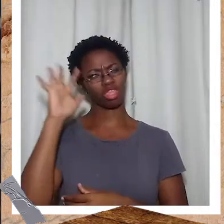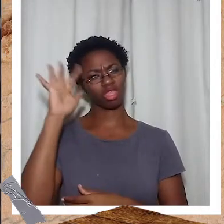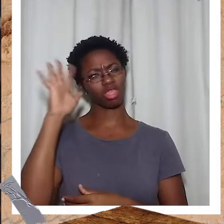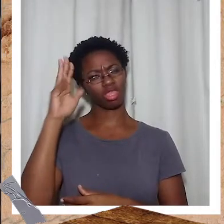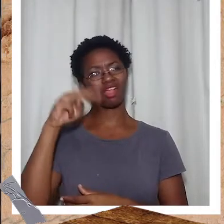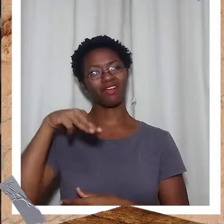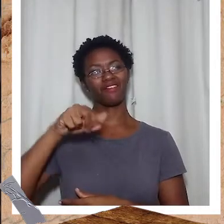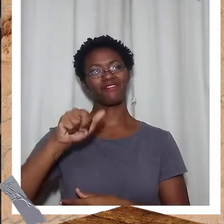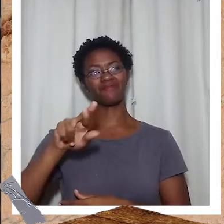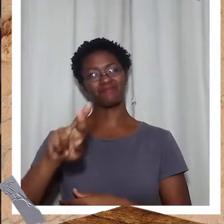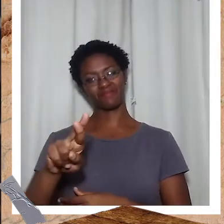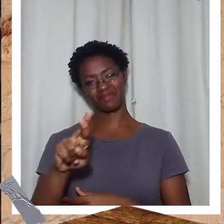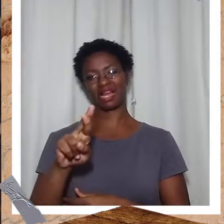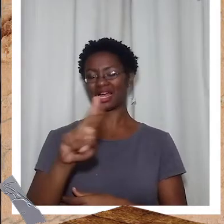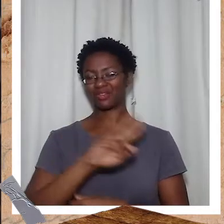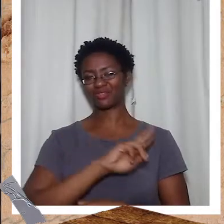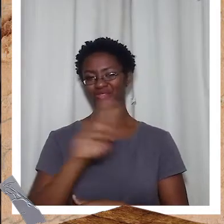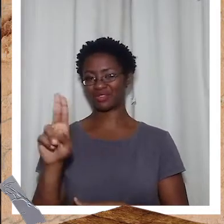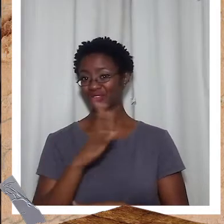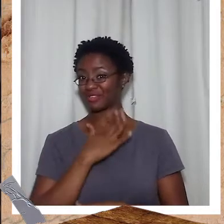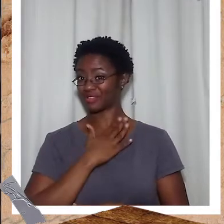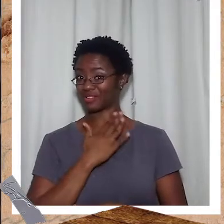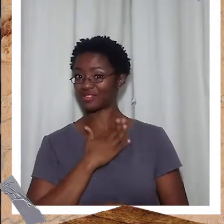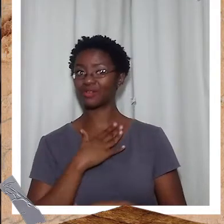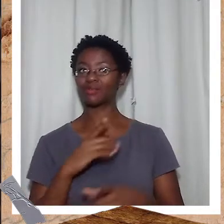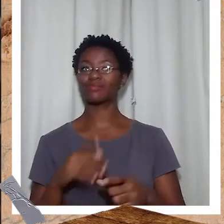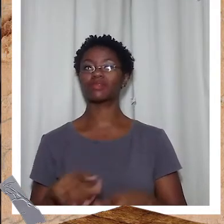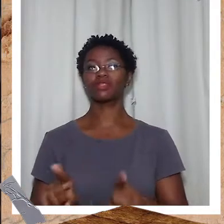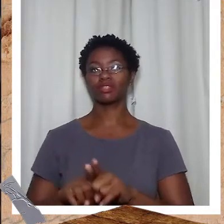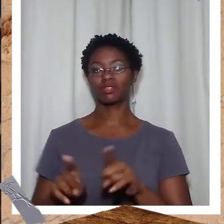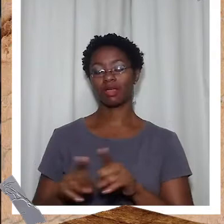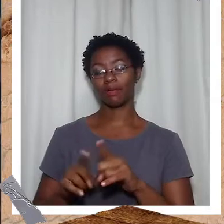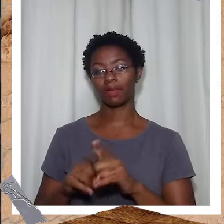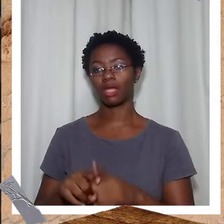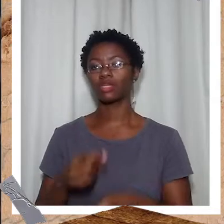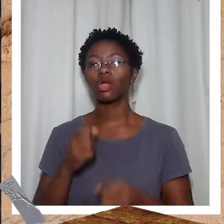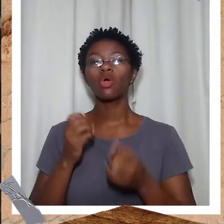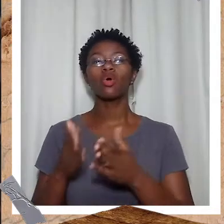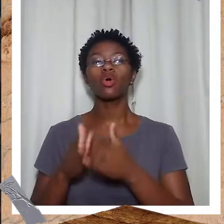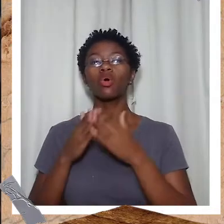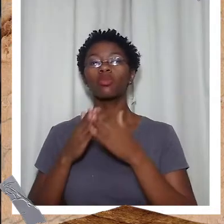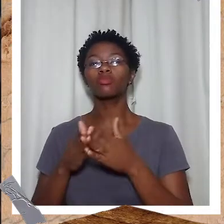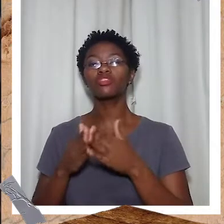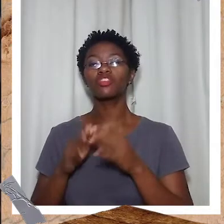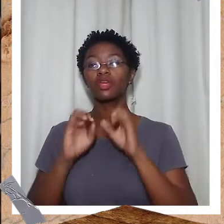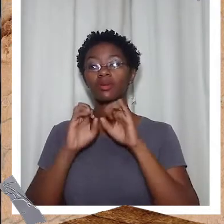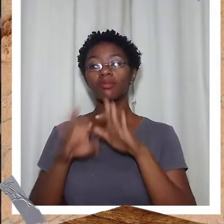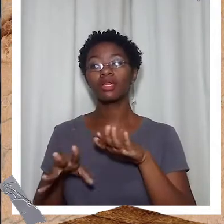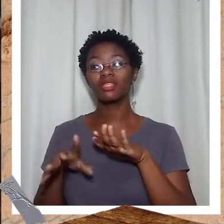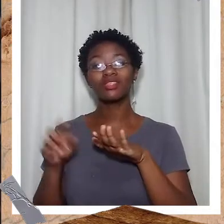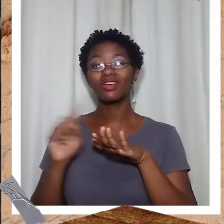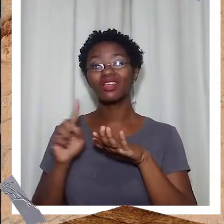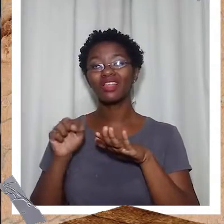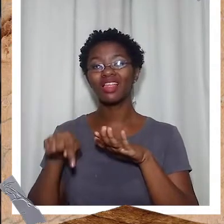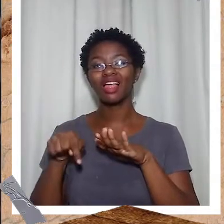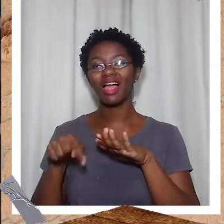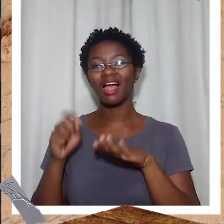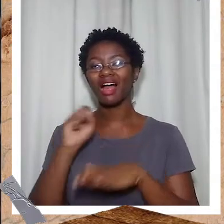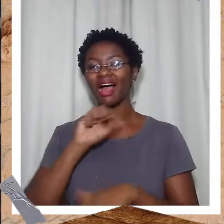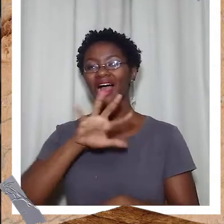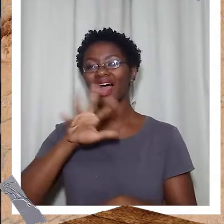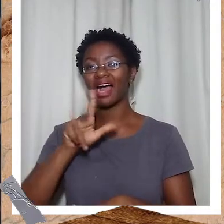sobre esse mar. Começo pedindo a benção a Iemanjá, né? A benção a Iemanjá.